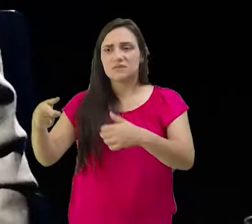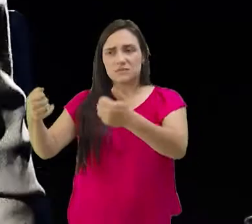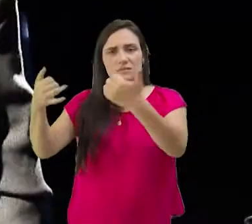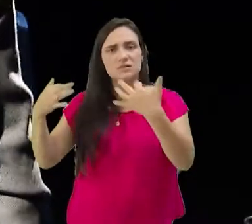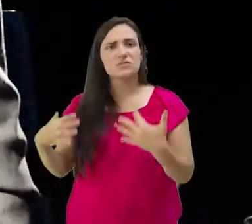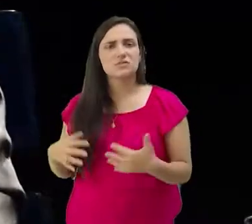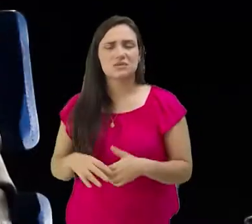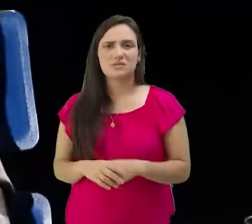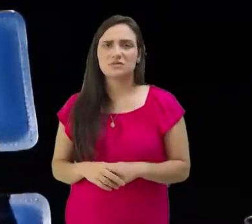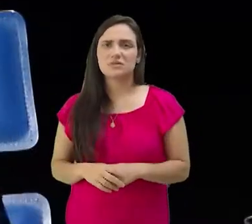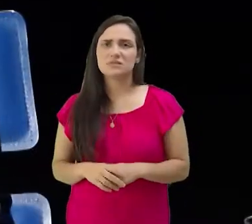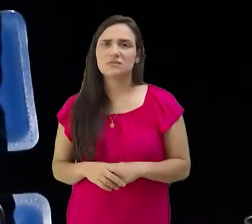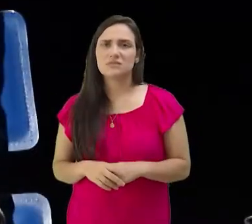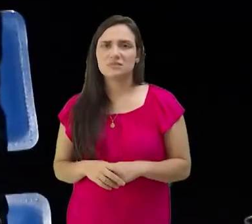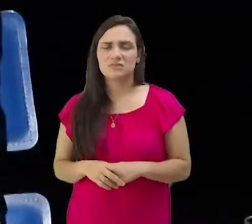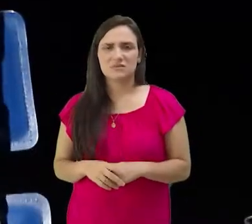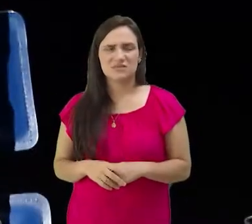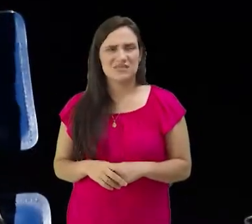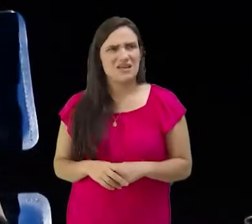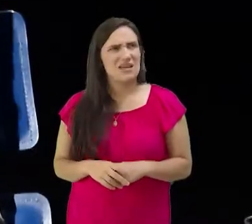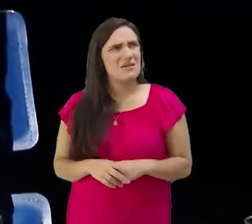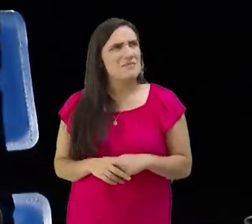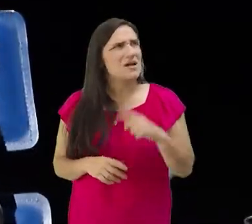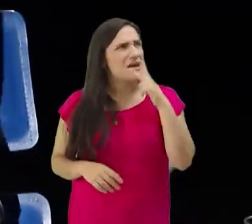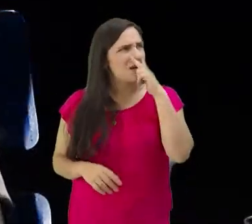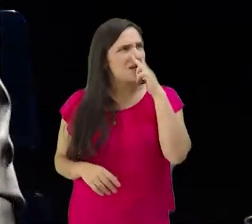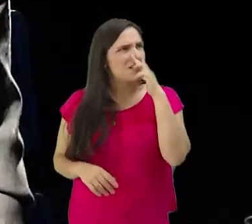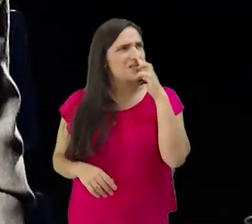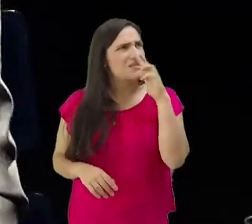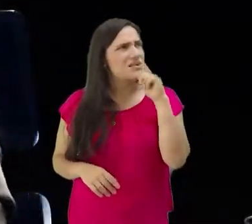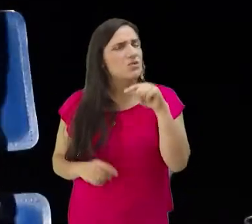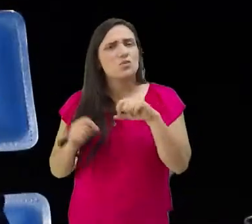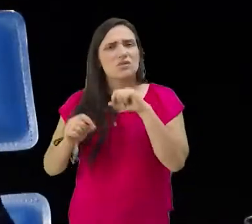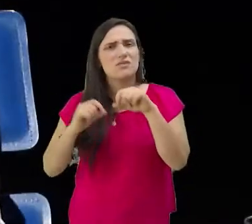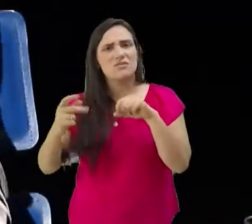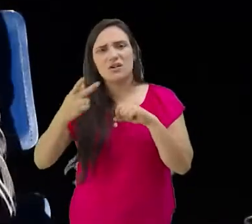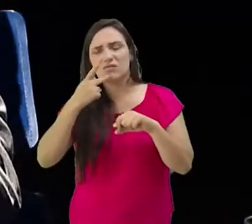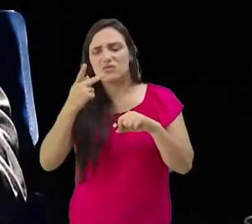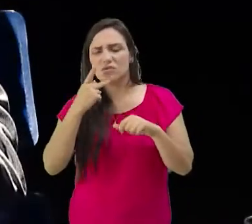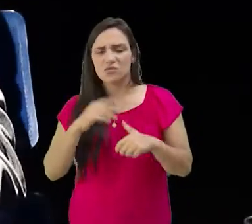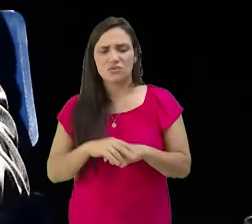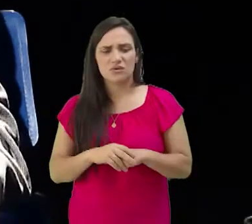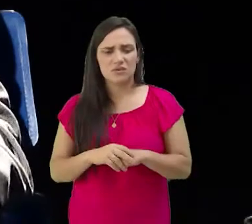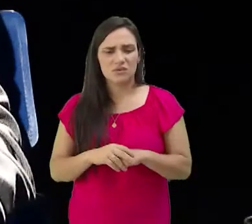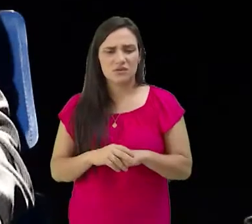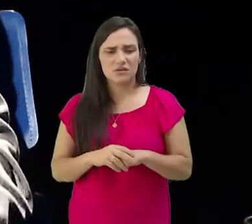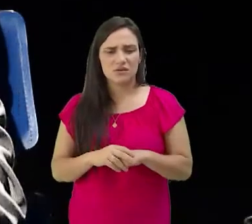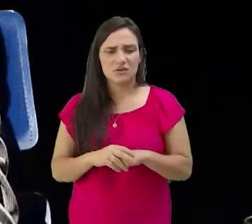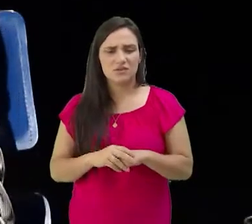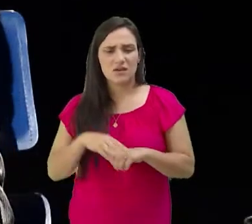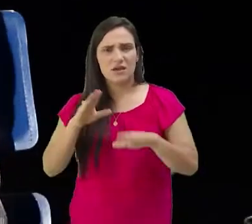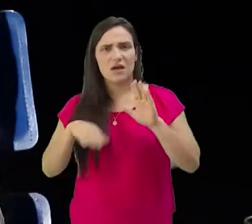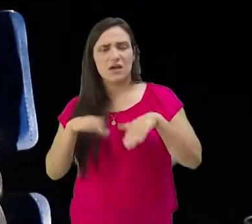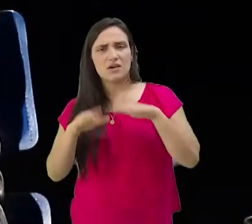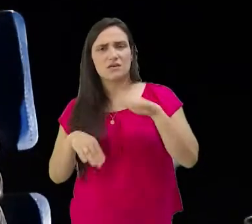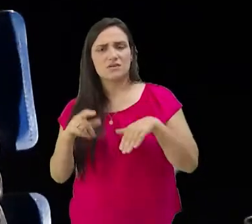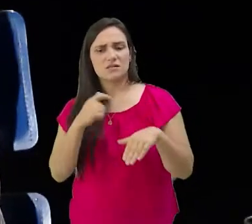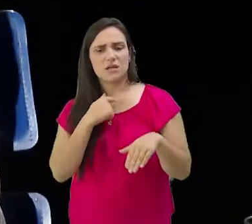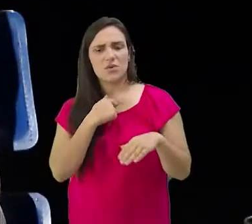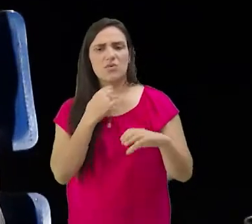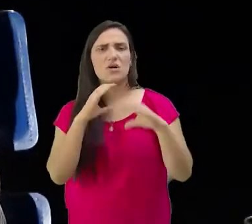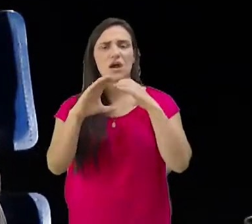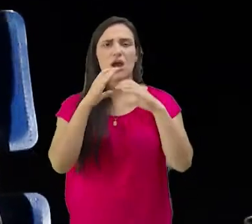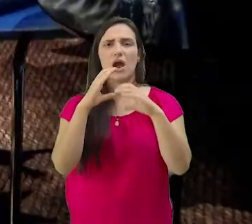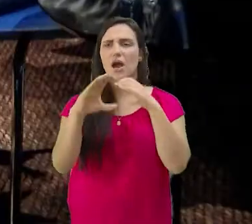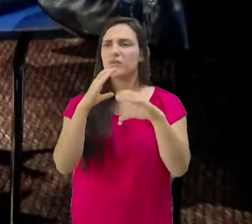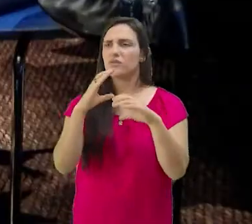o professor Lênin Streck, que é muito famoso na área do direito, ele dizendo dessa coisa, né? Eu não lembro certinho da metáfora, mas ele falou bem assim que às vezes ele